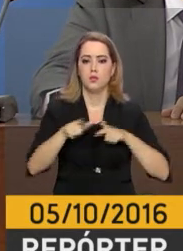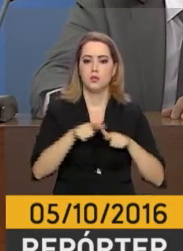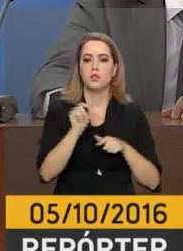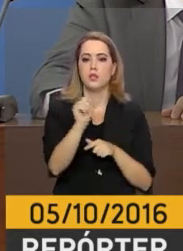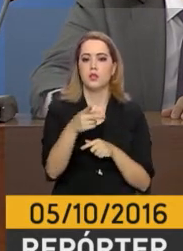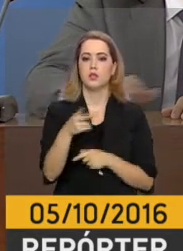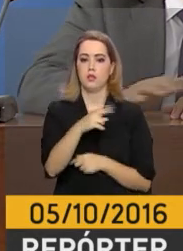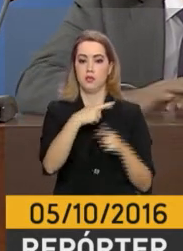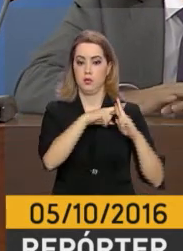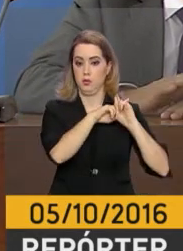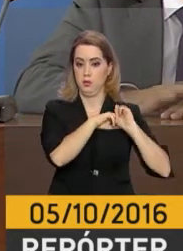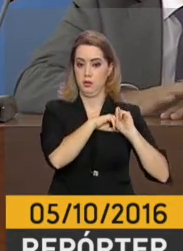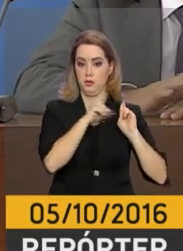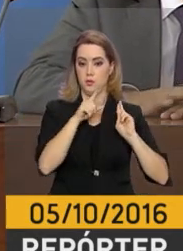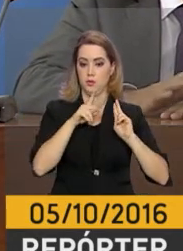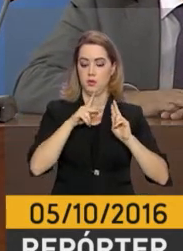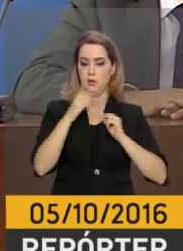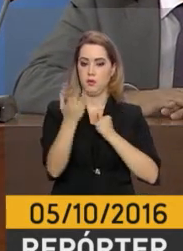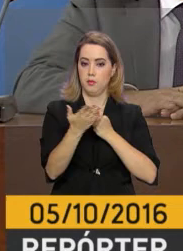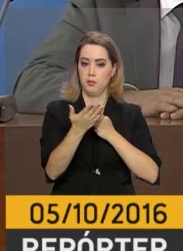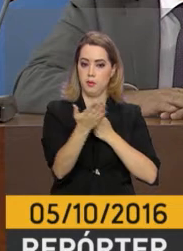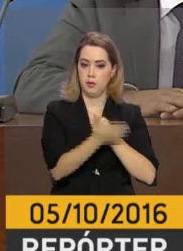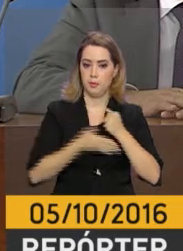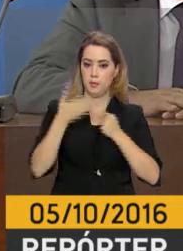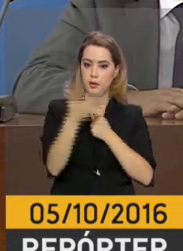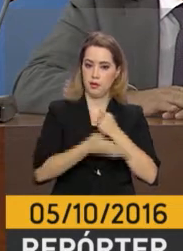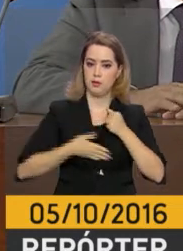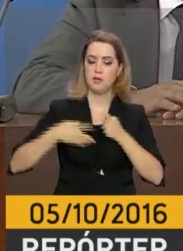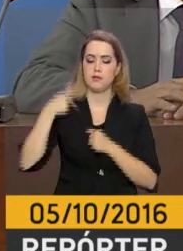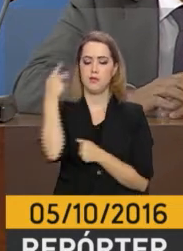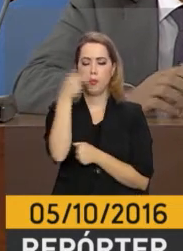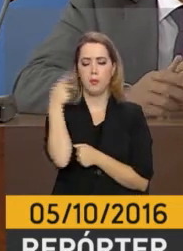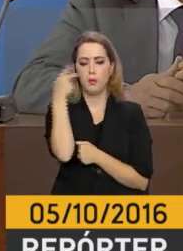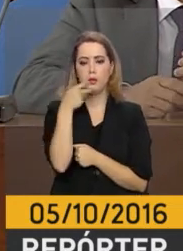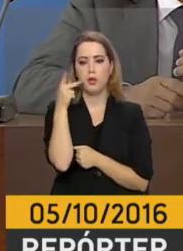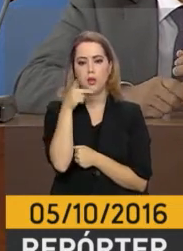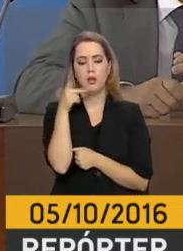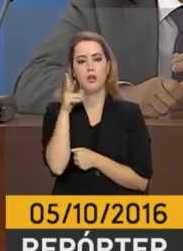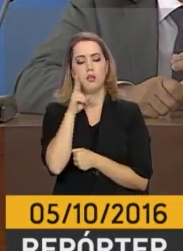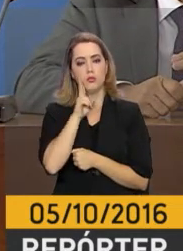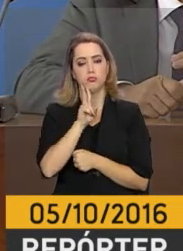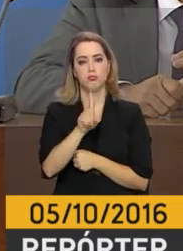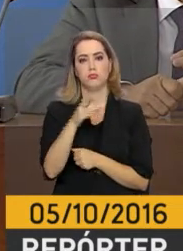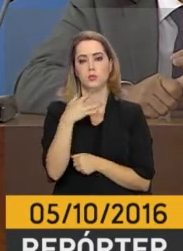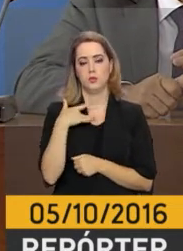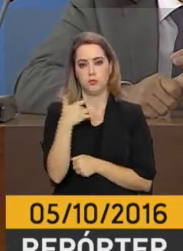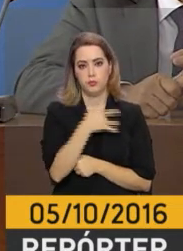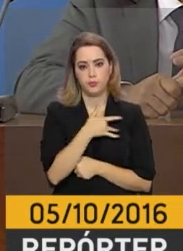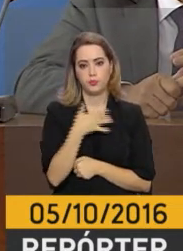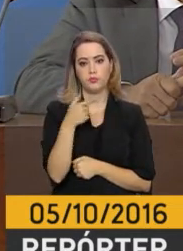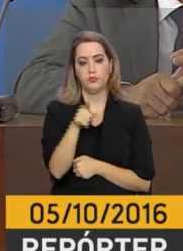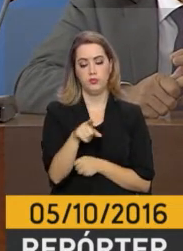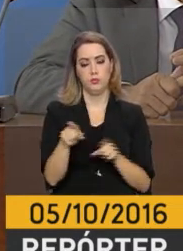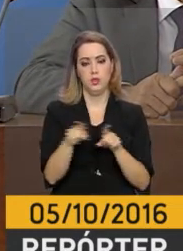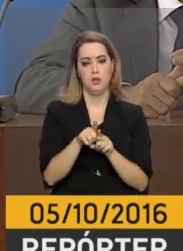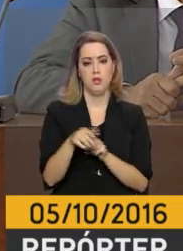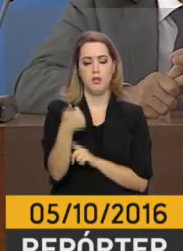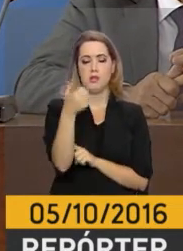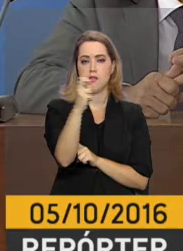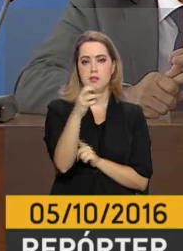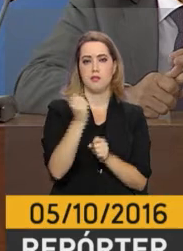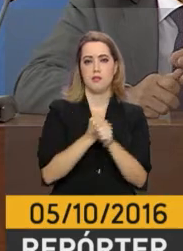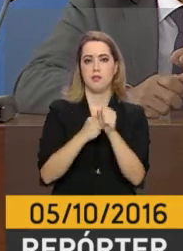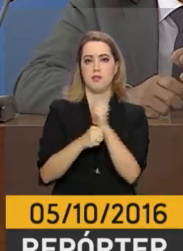básica do ministério da saúde há 15 anos atrás quando se foram montadas as dos programas de